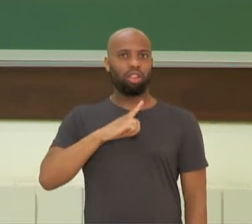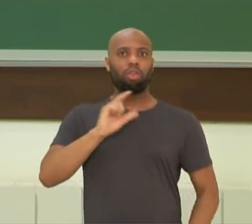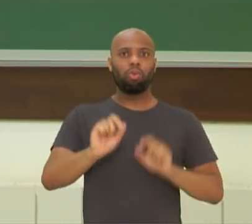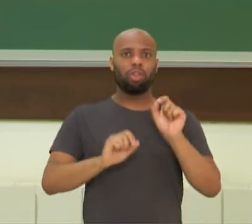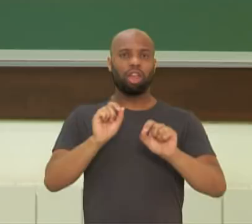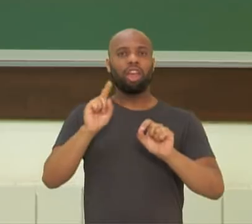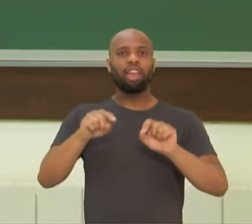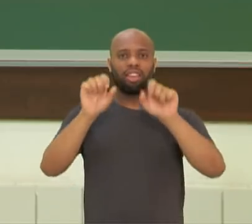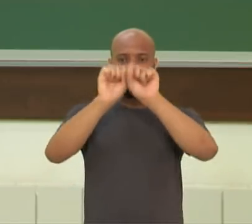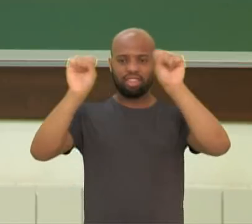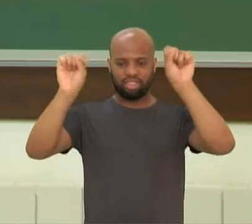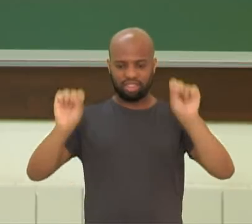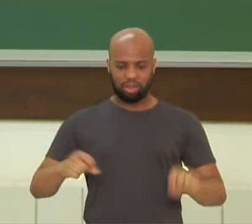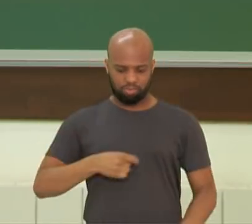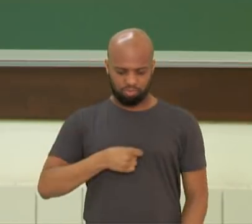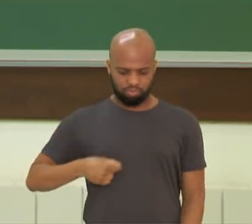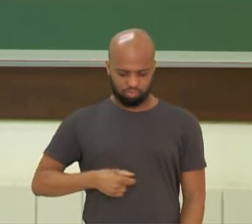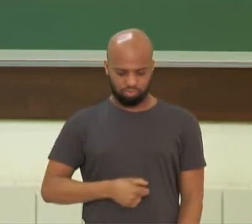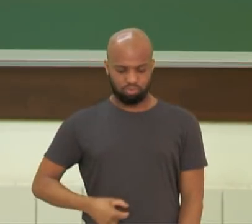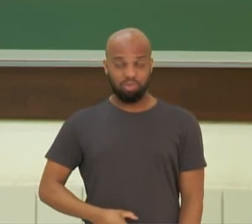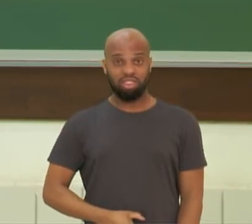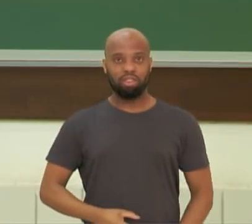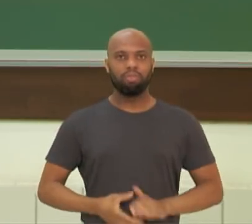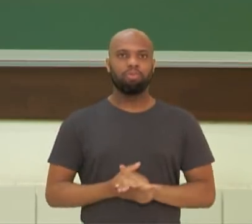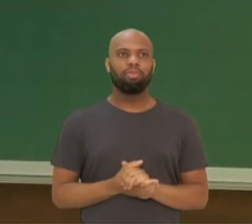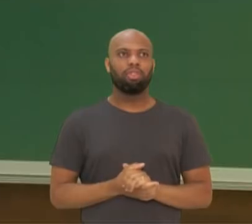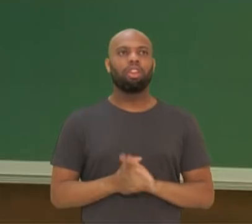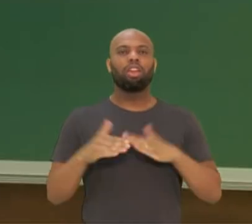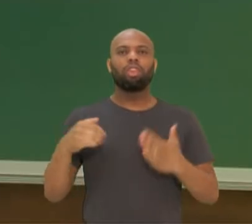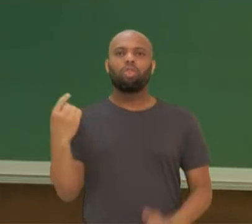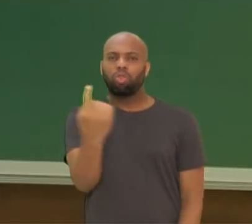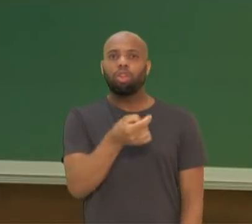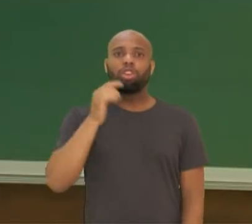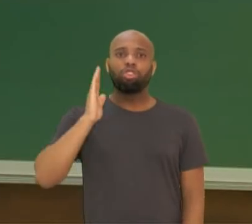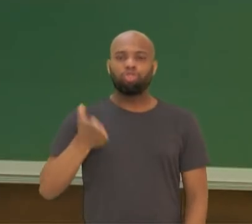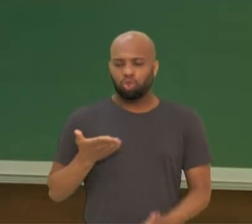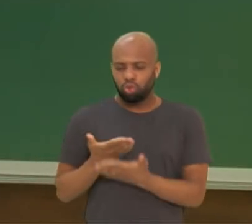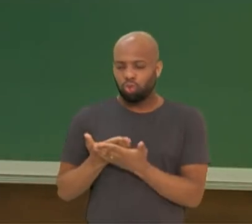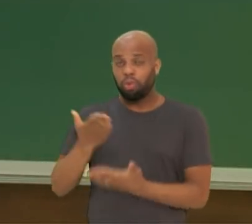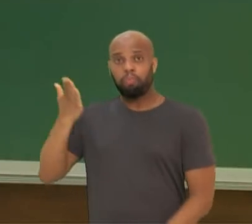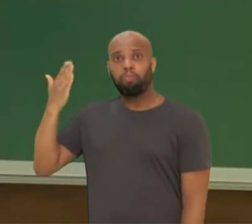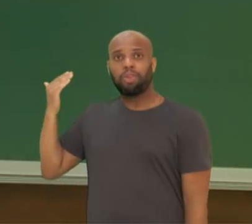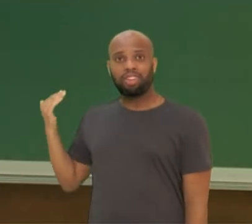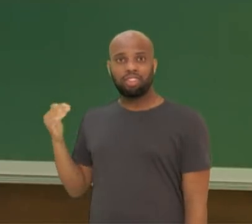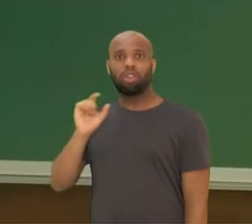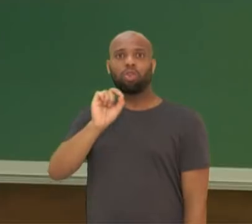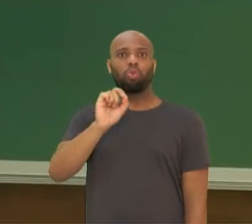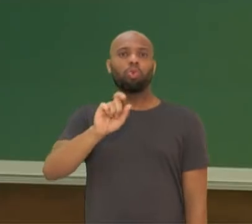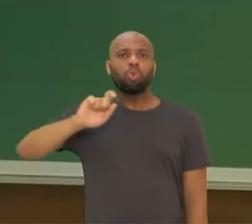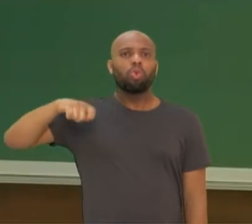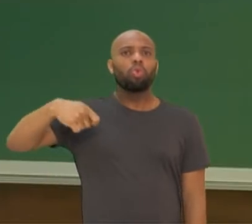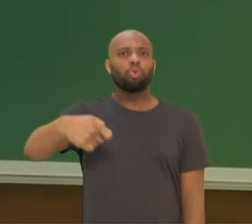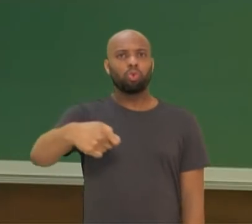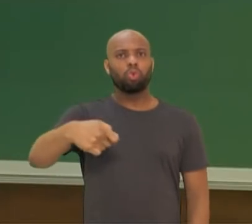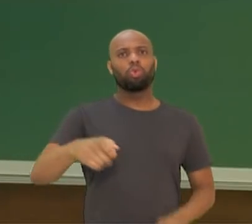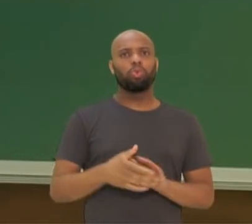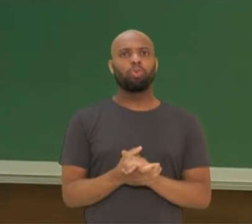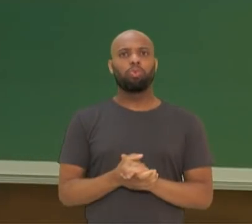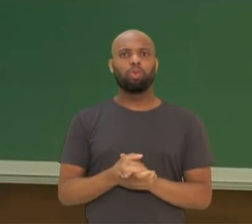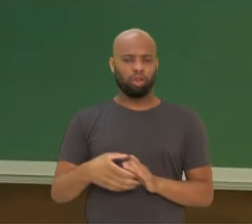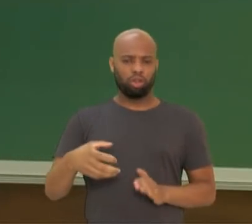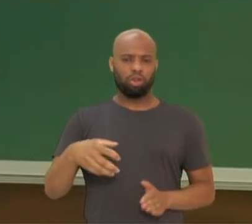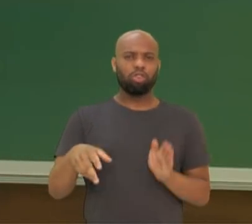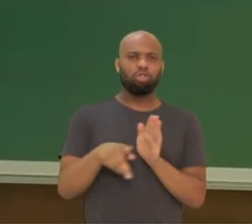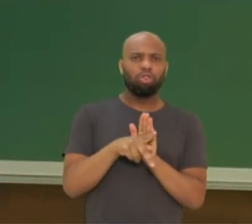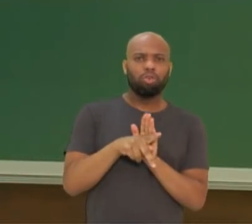o sistema digestório. Nós trabalhamos nas aulas passadas a respeito da